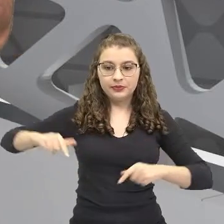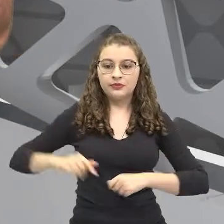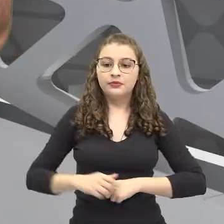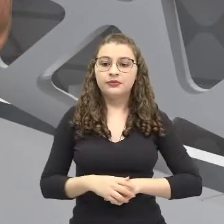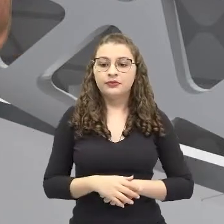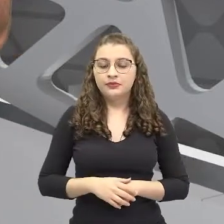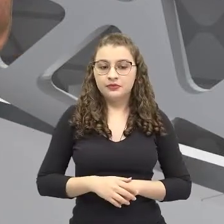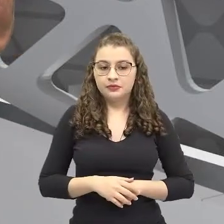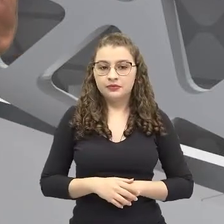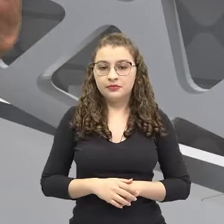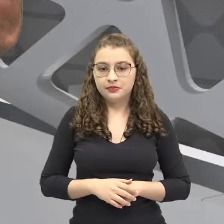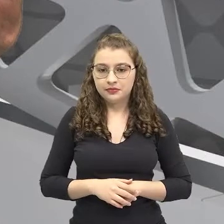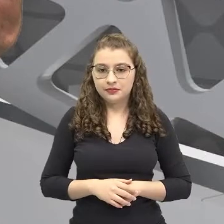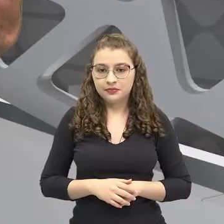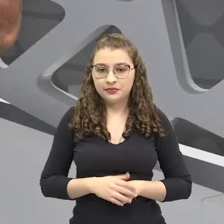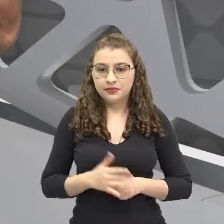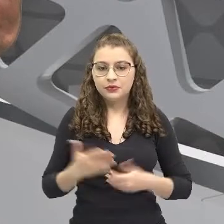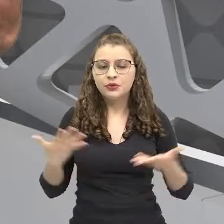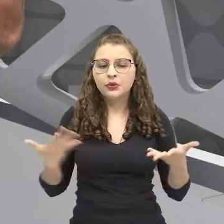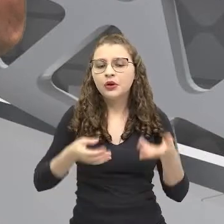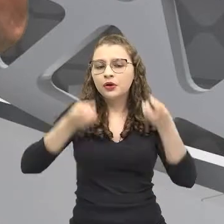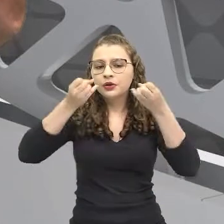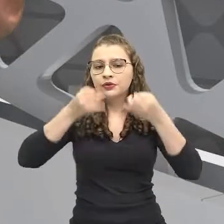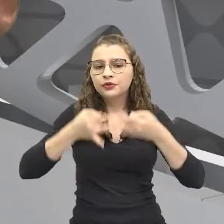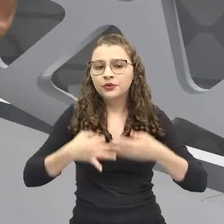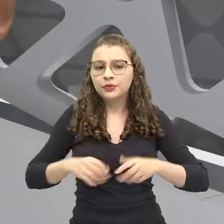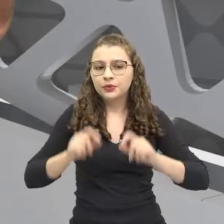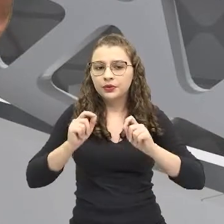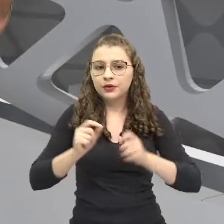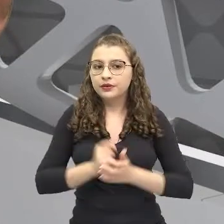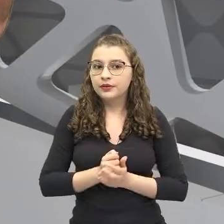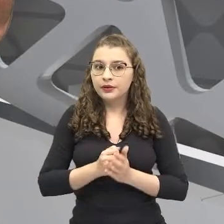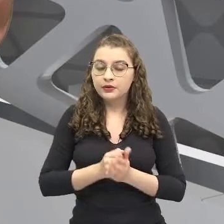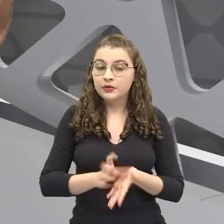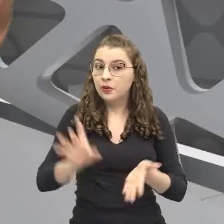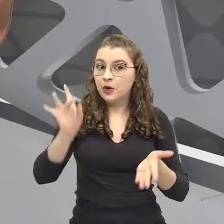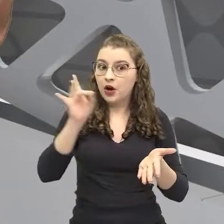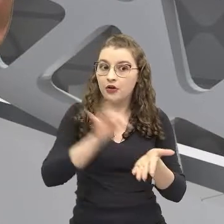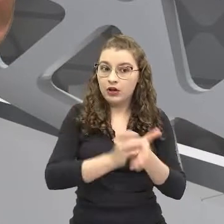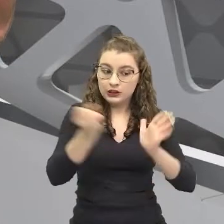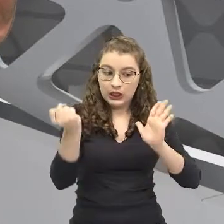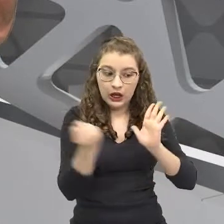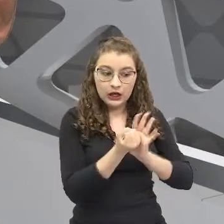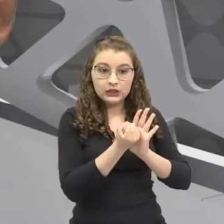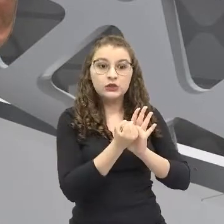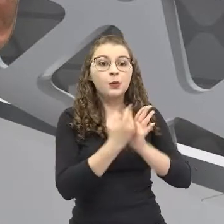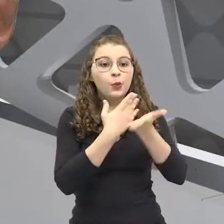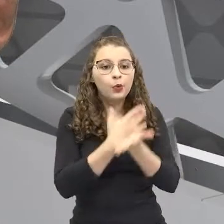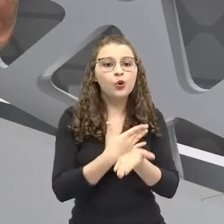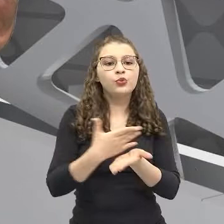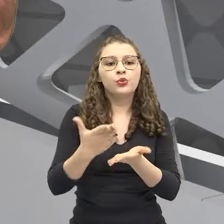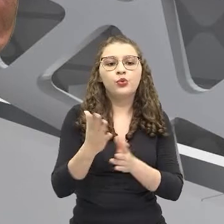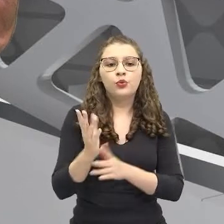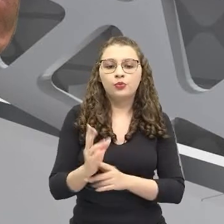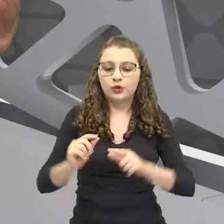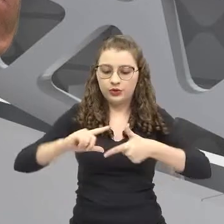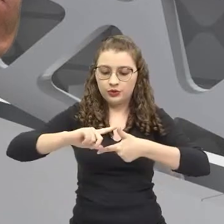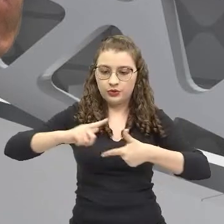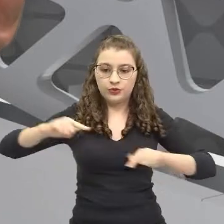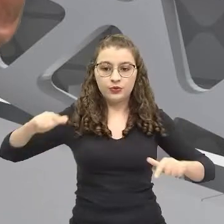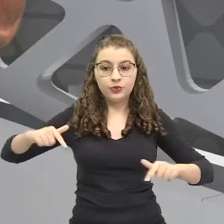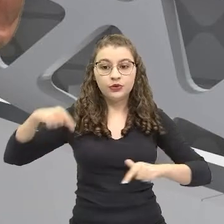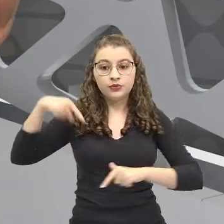falar sobre modernismo. Vamos falar, primeiramente, os fatos determinantes para o início do modernismo no